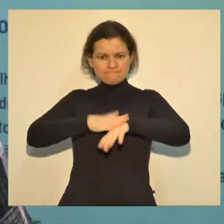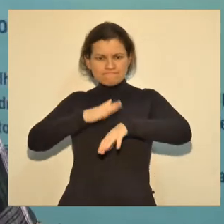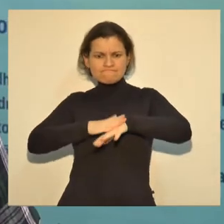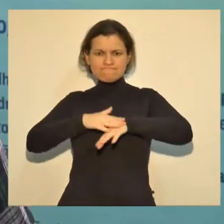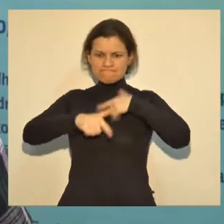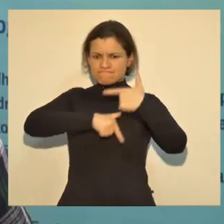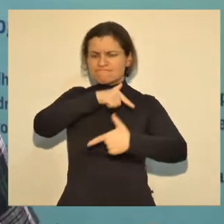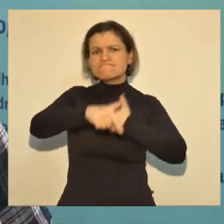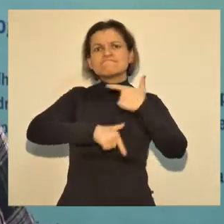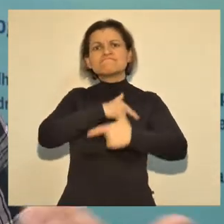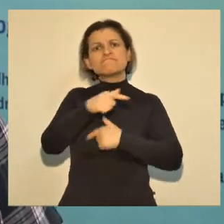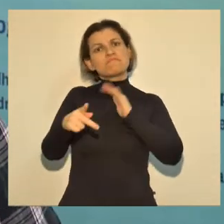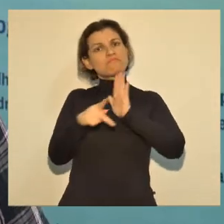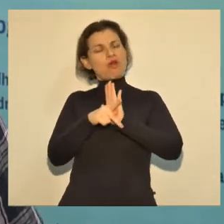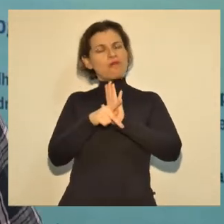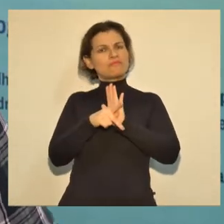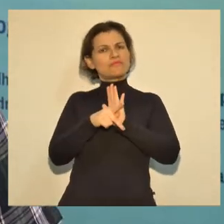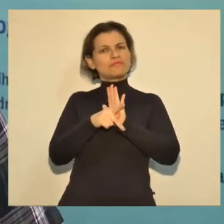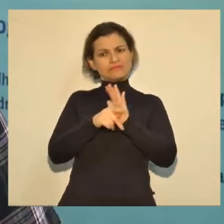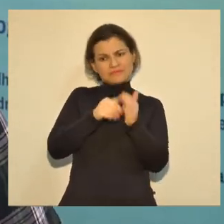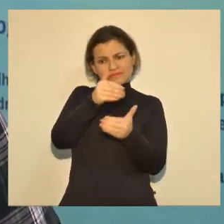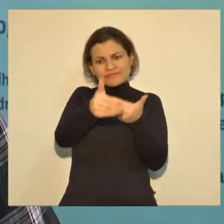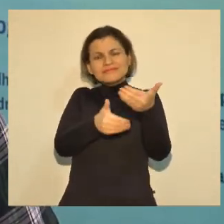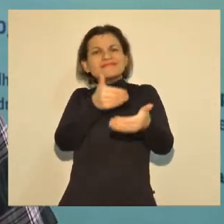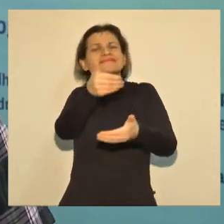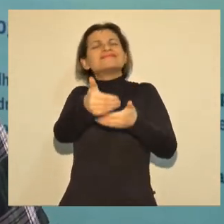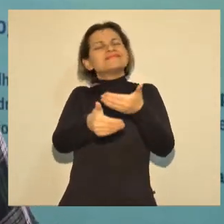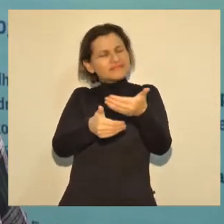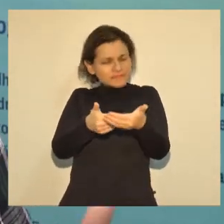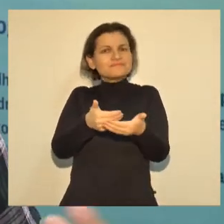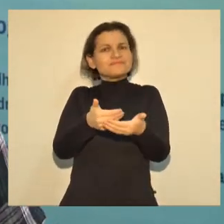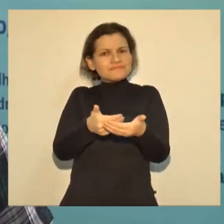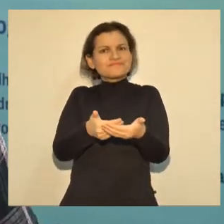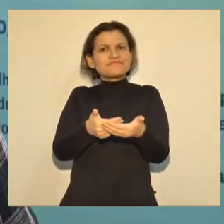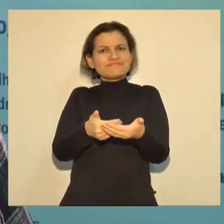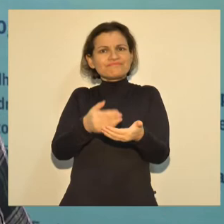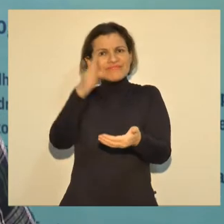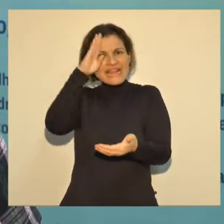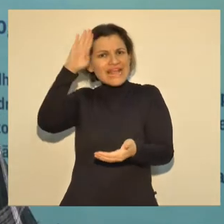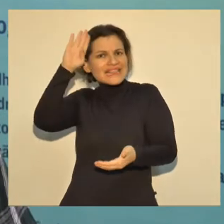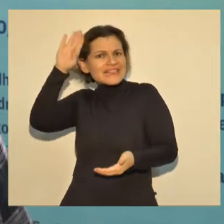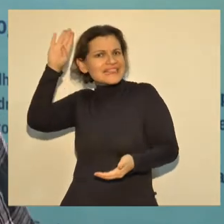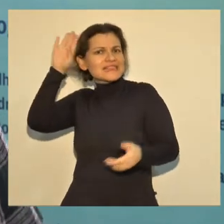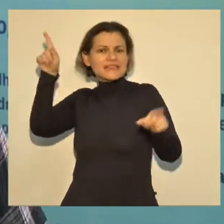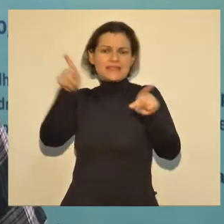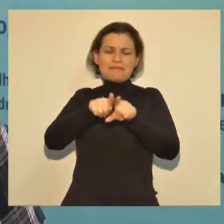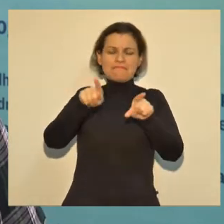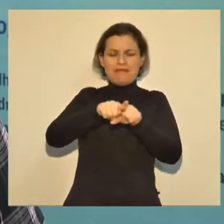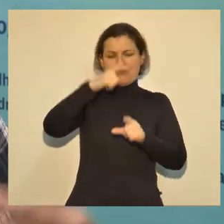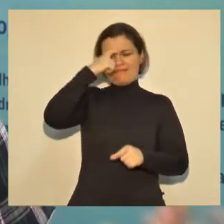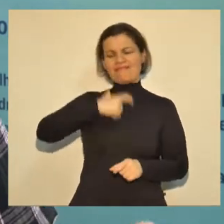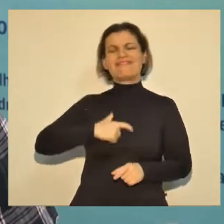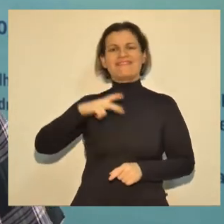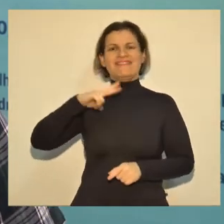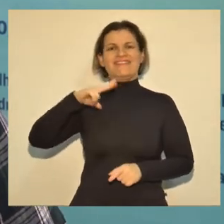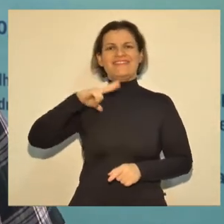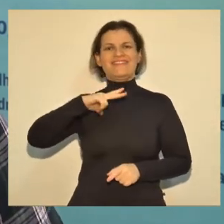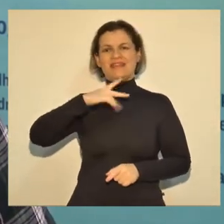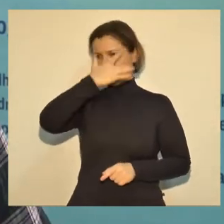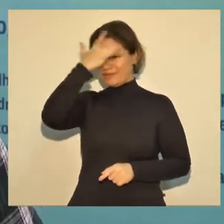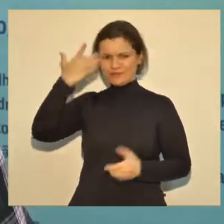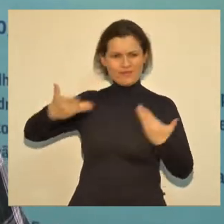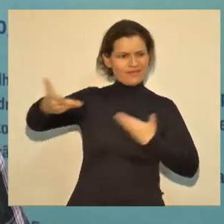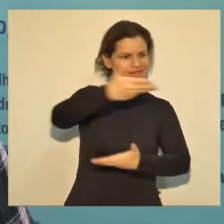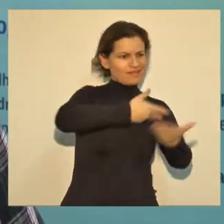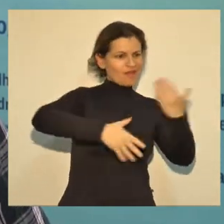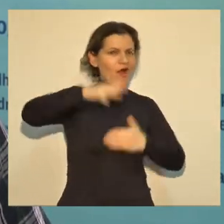atuar no próprio desenvolvimento, né, acadêmico e interpessoal e com as